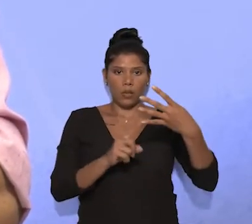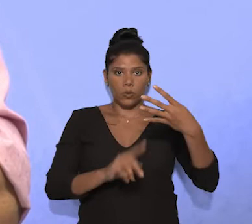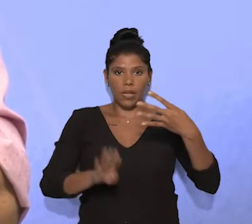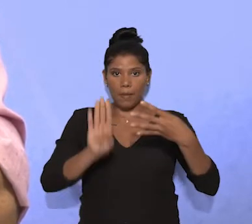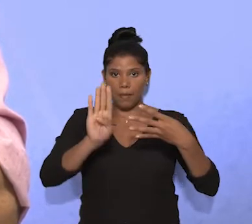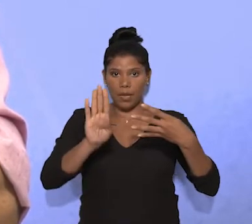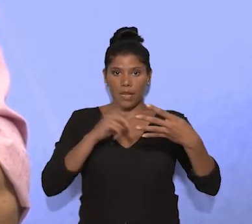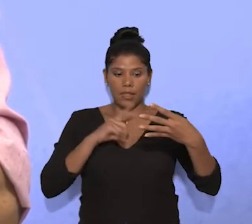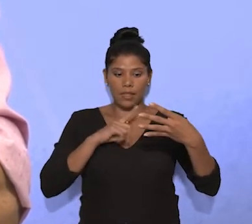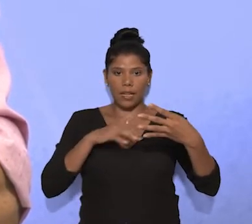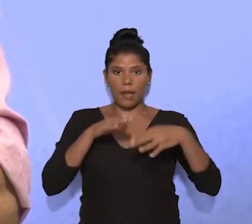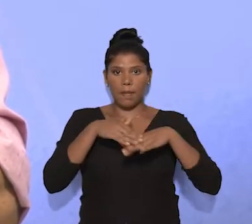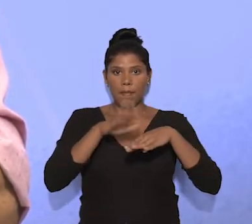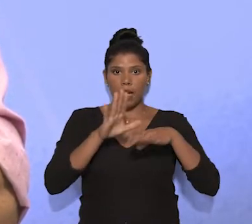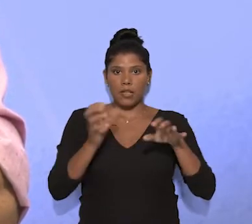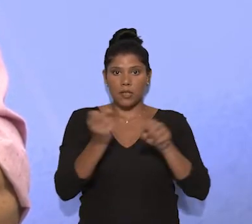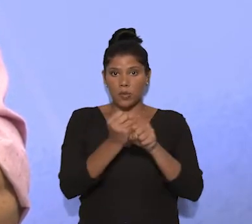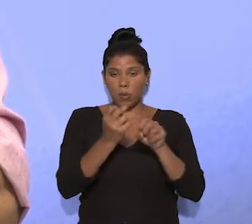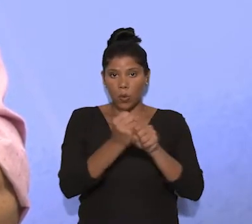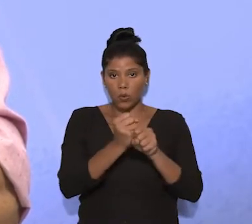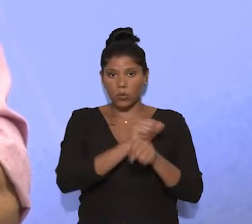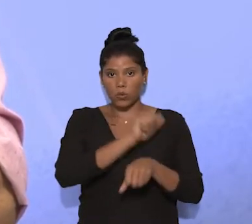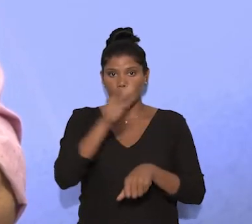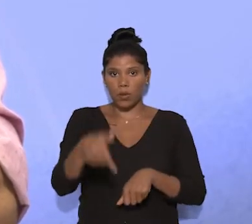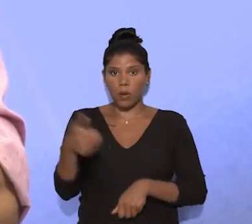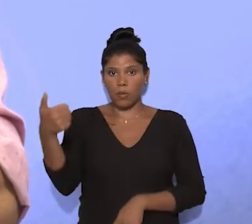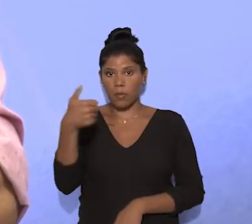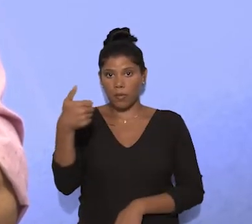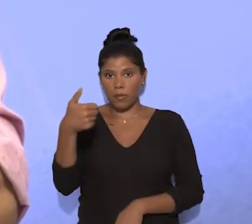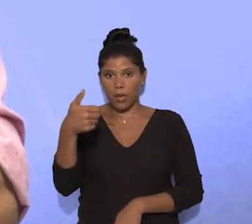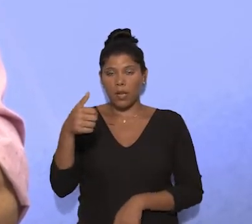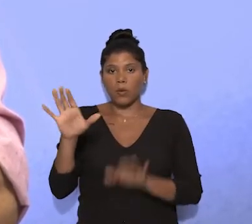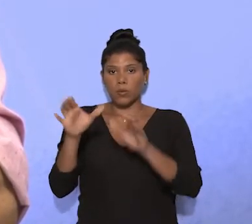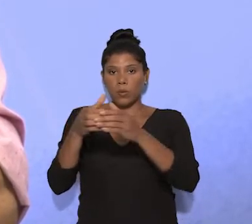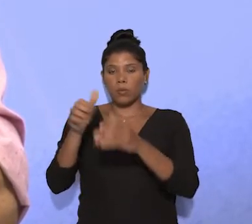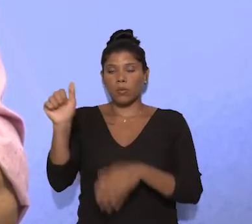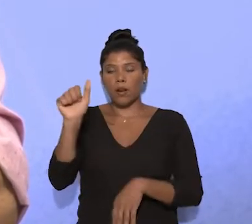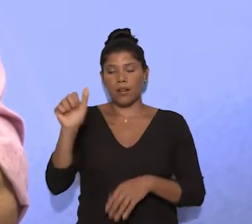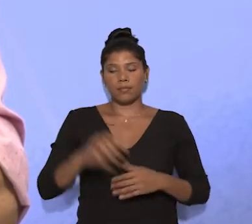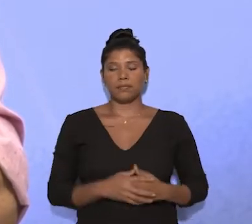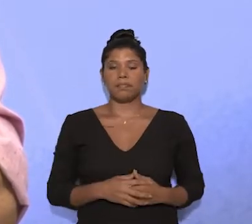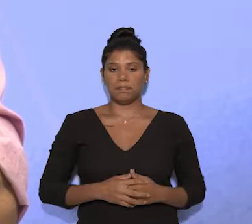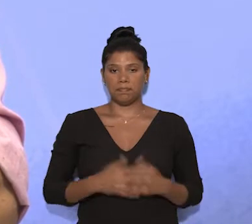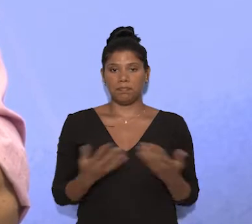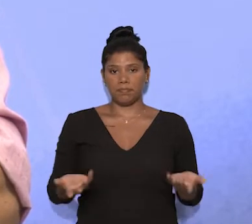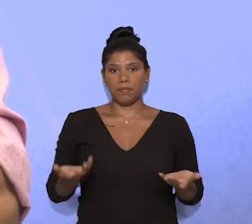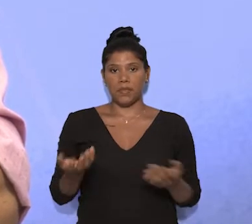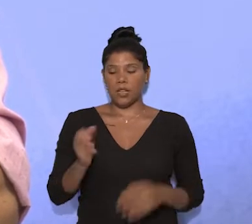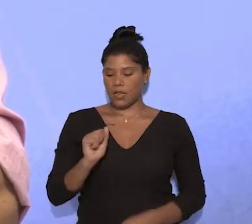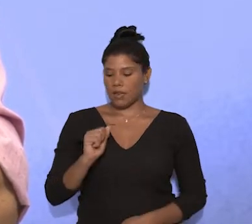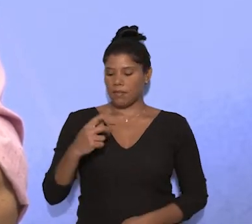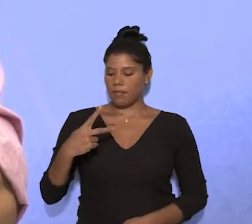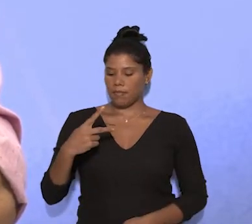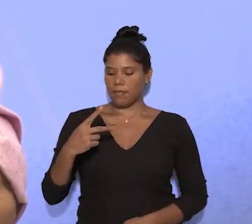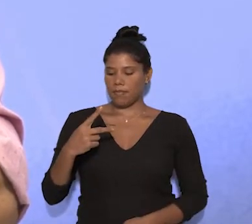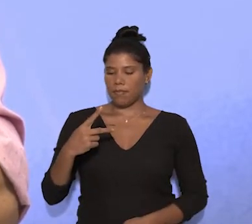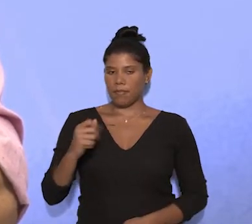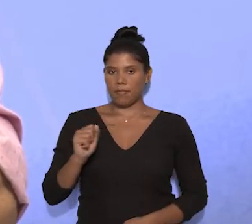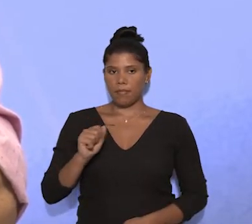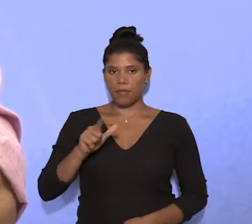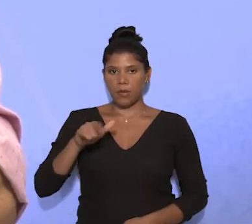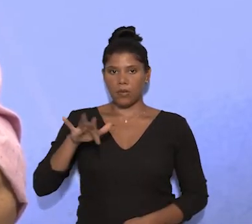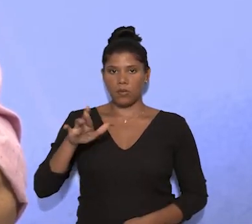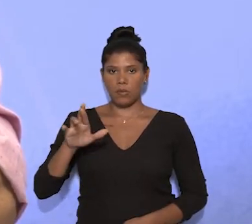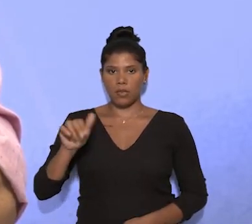tem mais pontos do que o líder da Série A. Claro que o Palmeiras pode passar. Agora